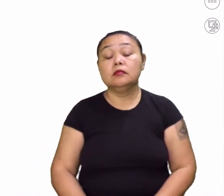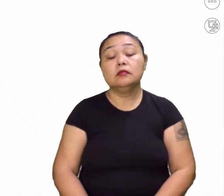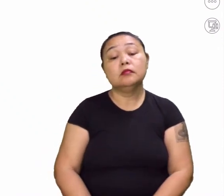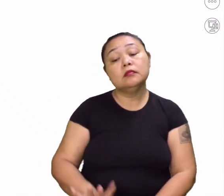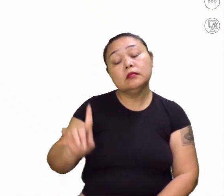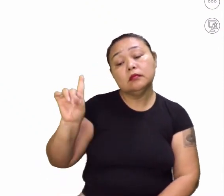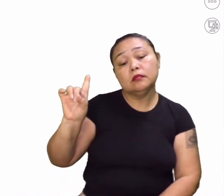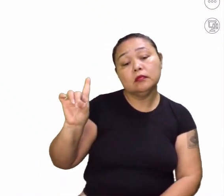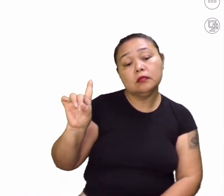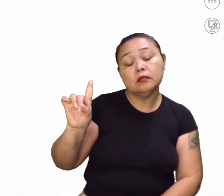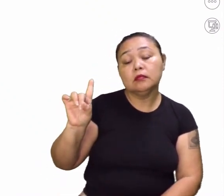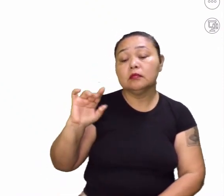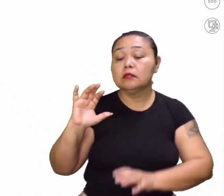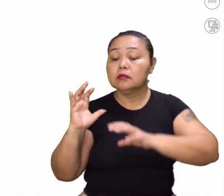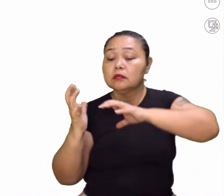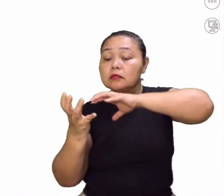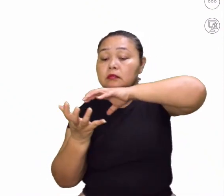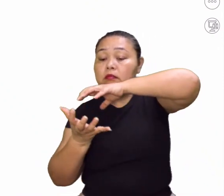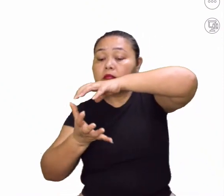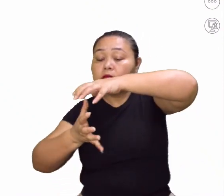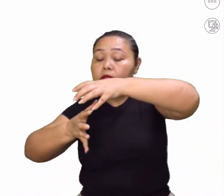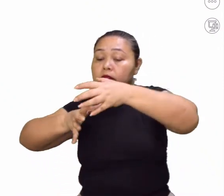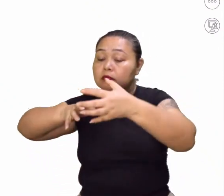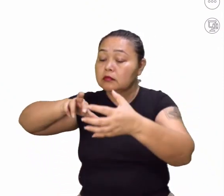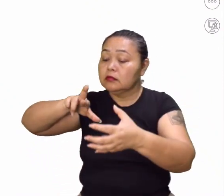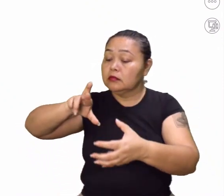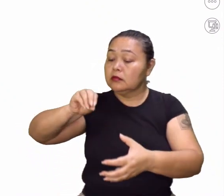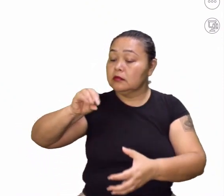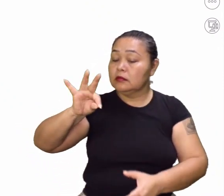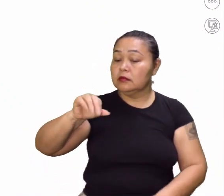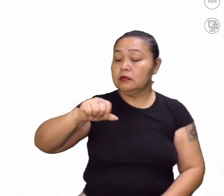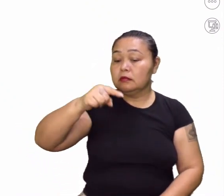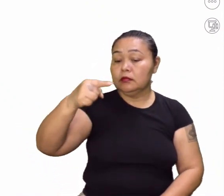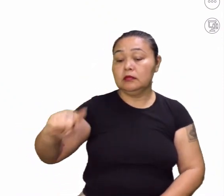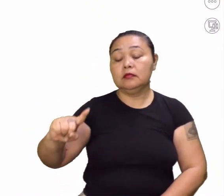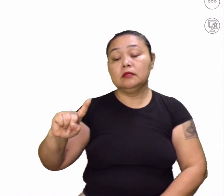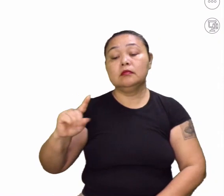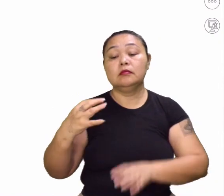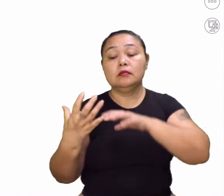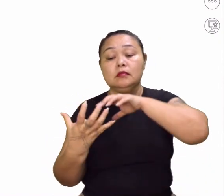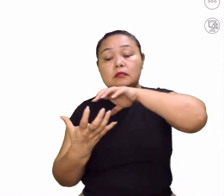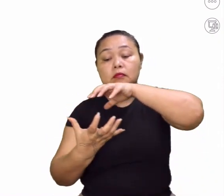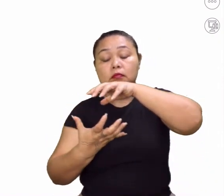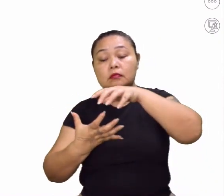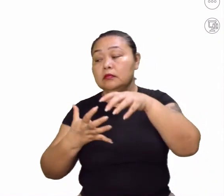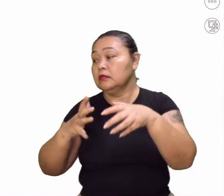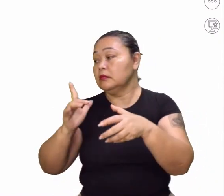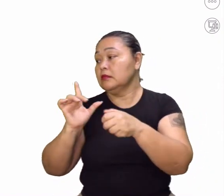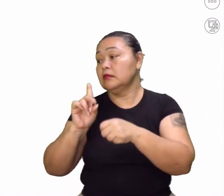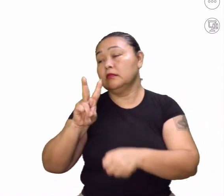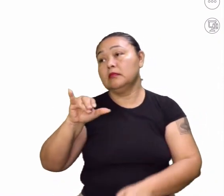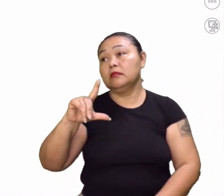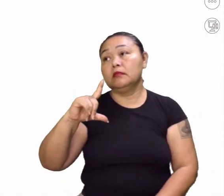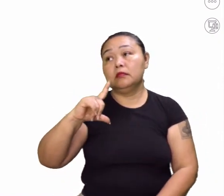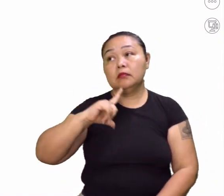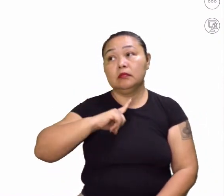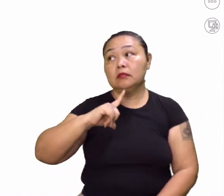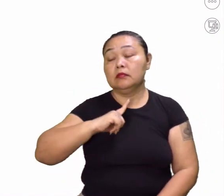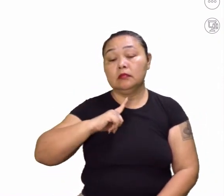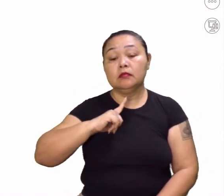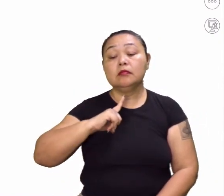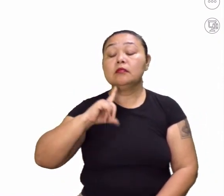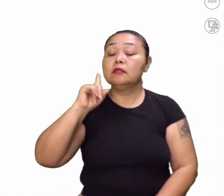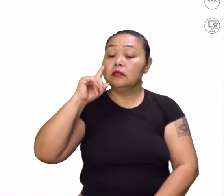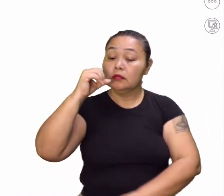Seria aí o quê? O movimento de rotação da Terra. E aí a gente vai ter o quê? O